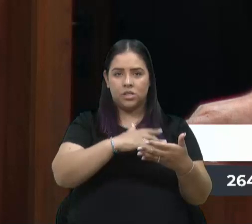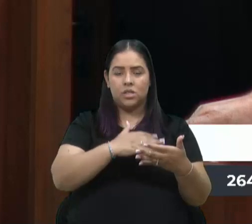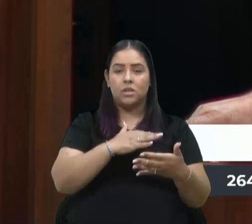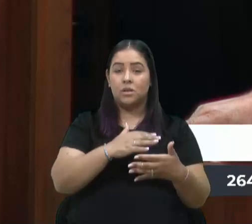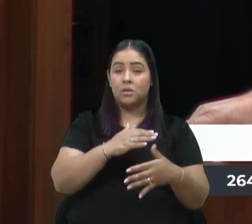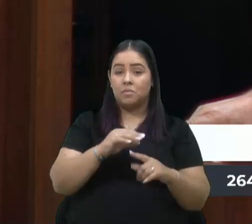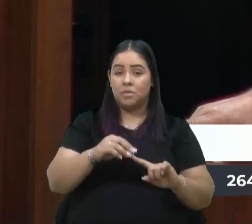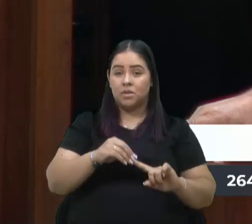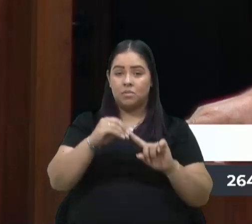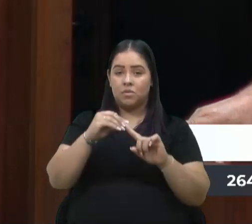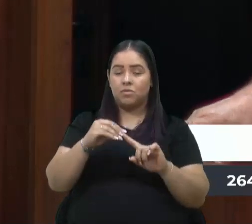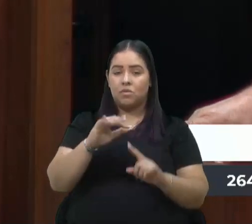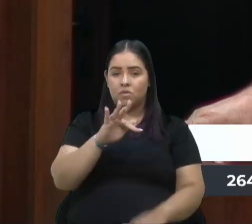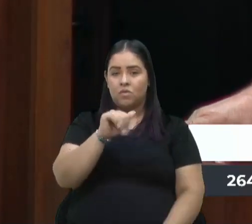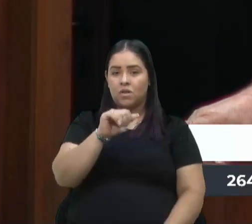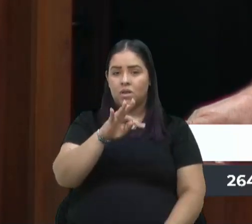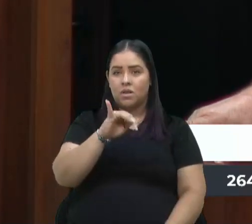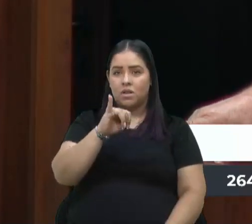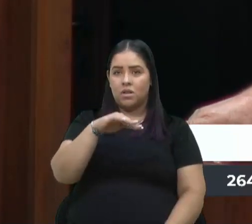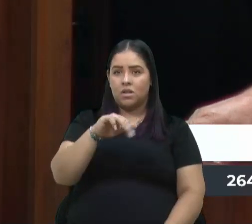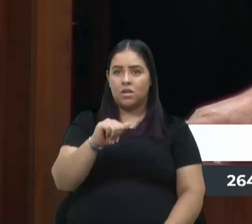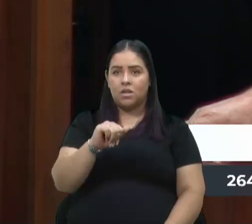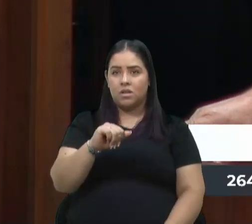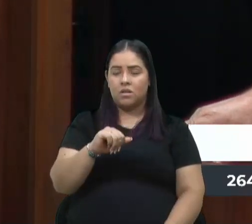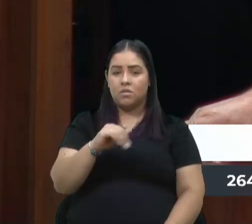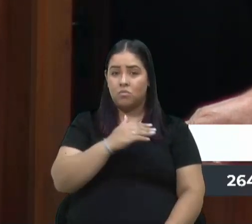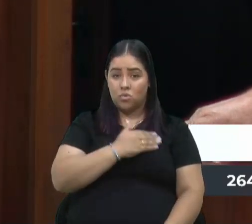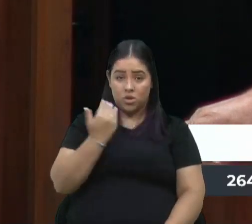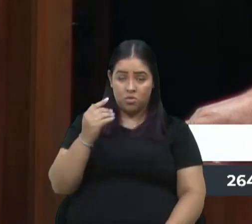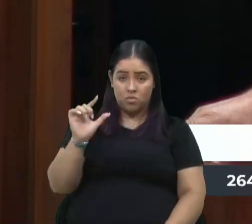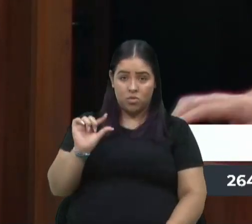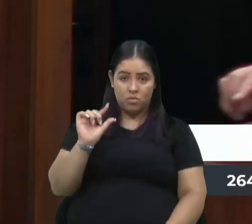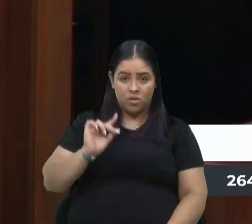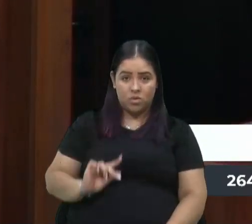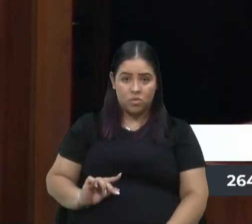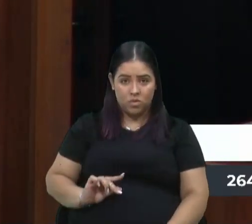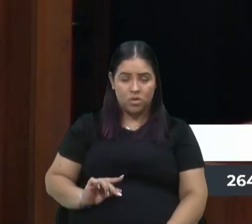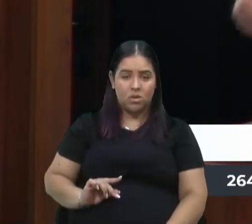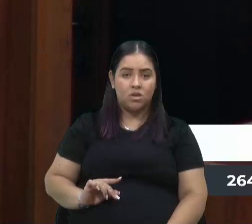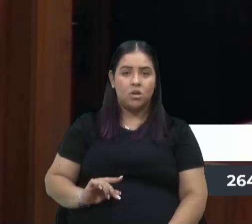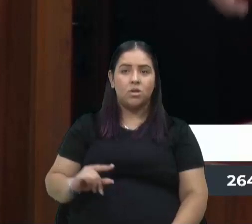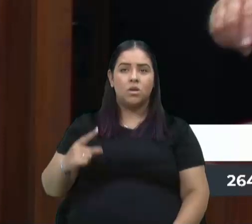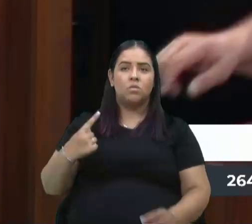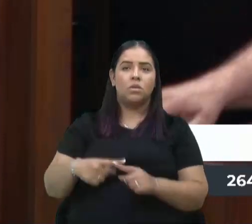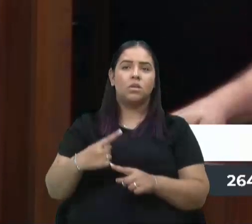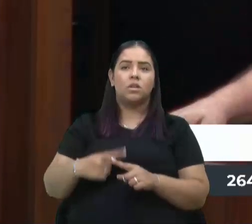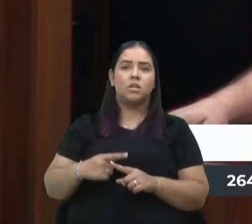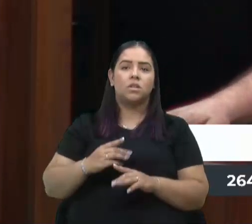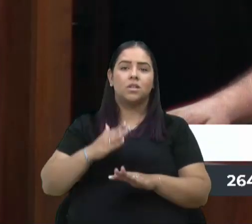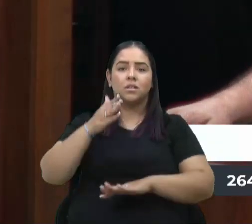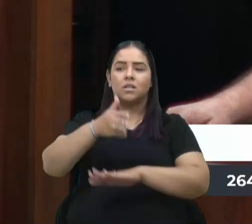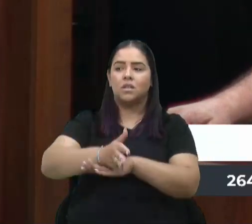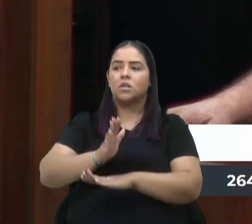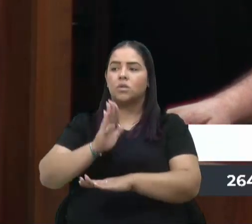Fátima, morreu pouca gente, em virtude das pessoas que estavam entrando na